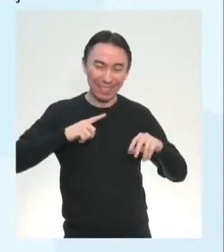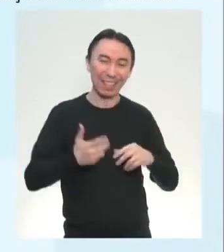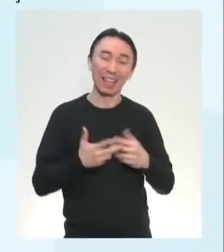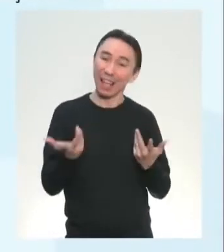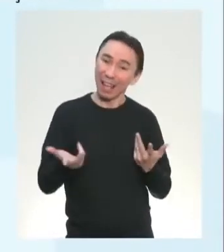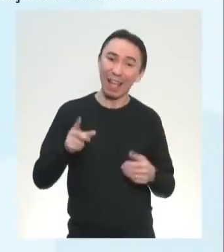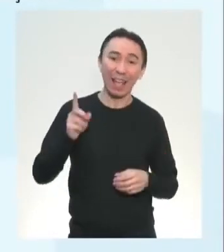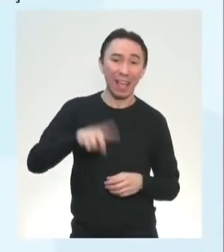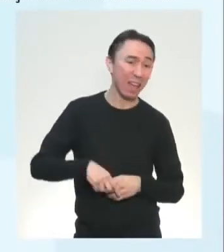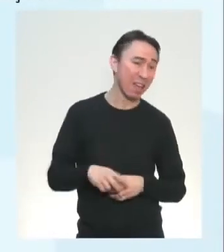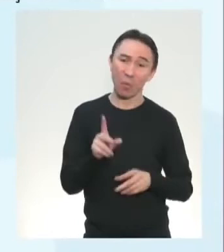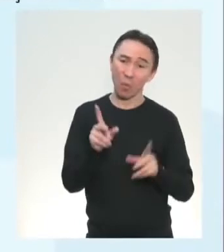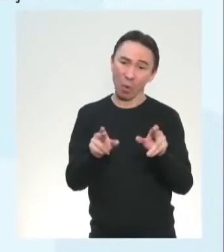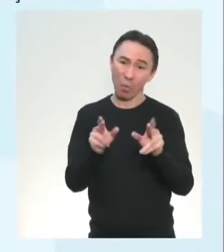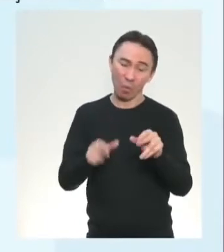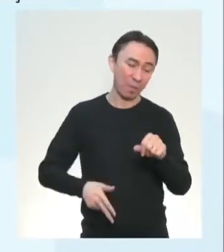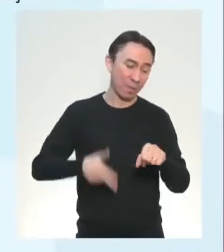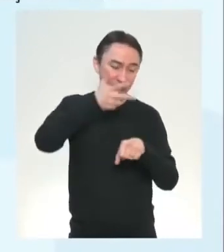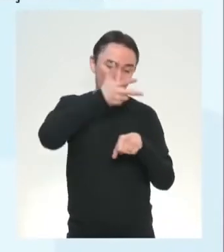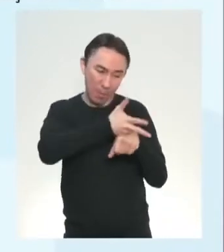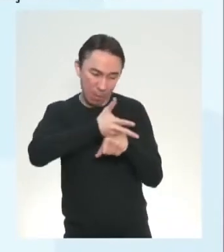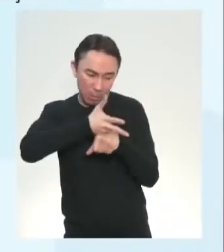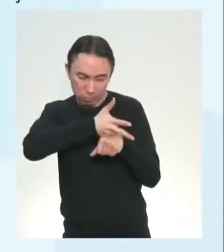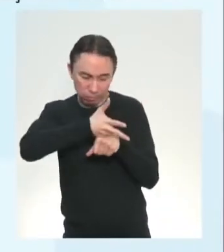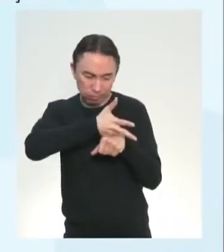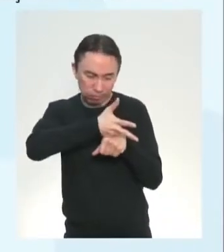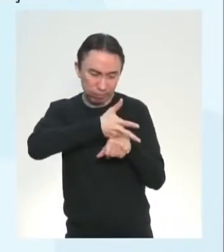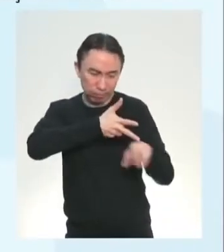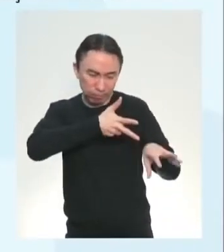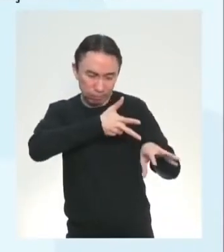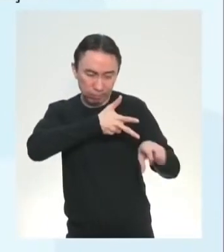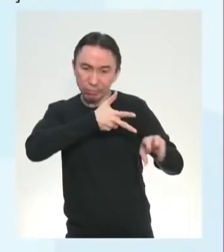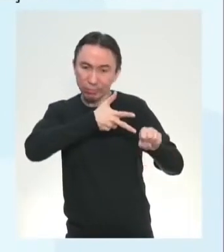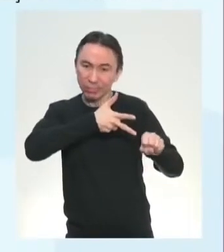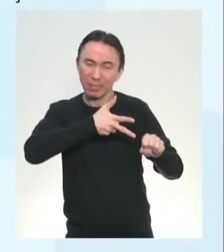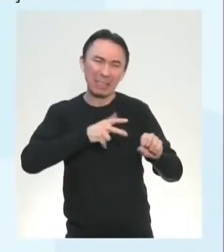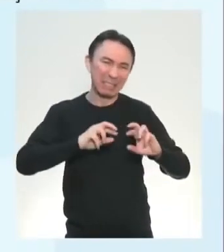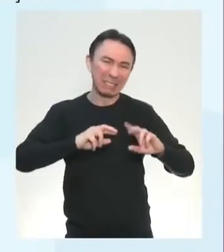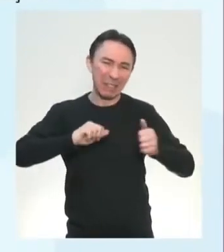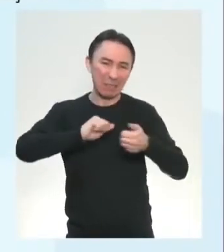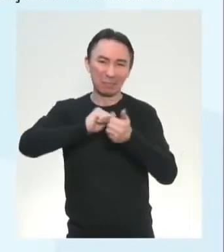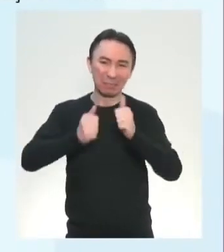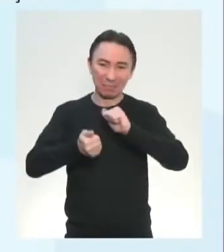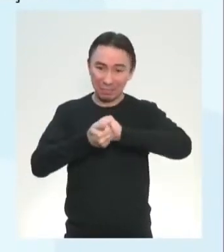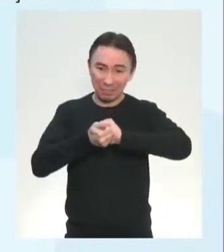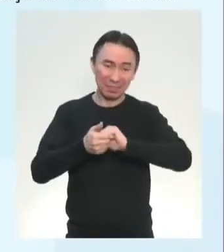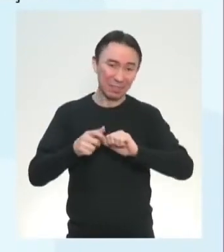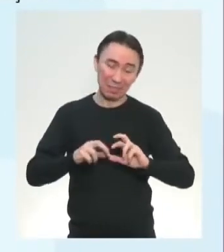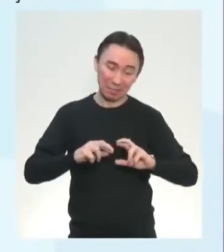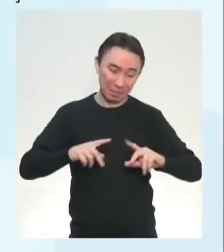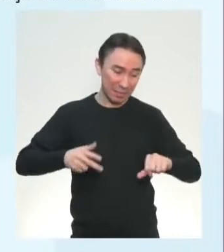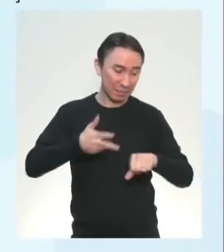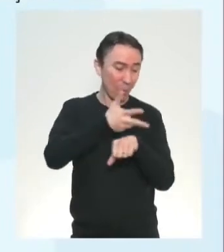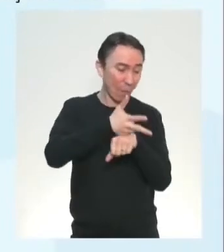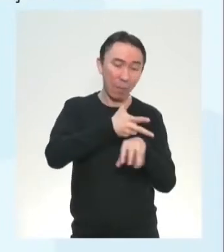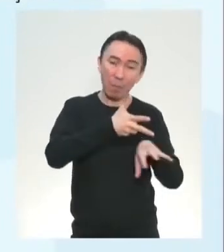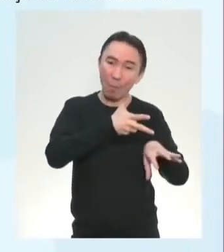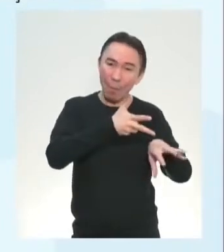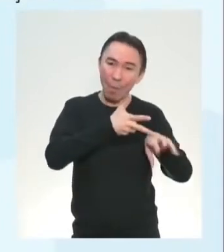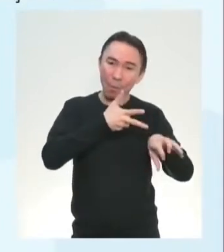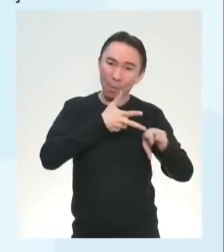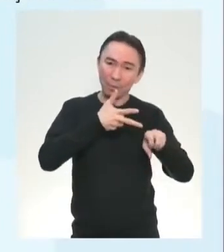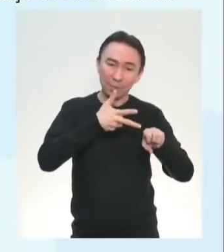basicamente como a câmera digital que analisamos e com as adaptações necessárias para gerar imagens em